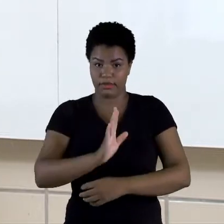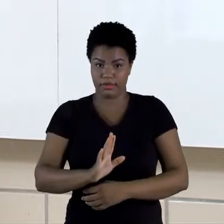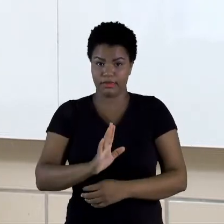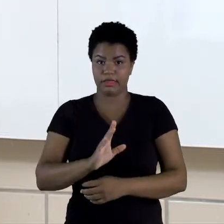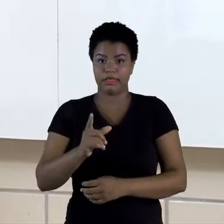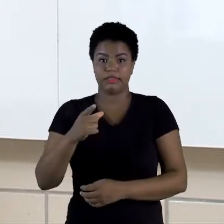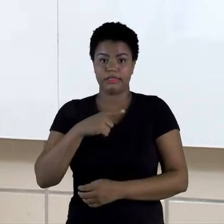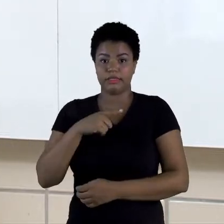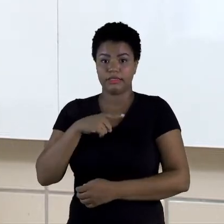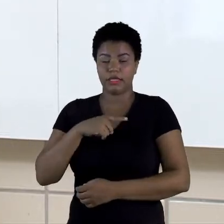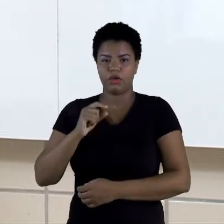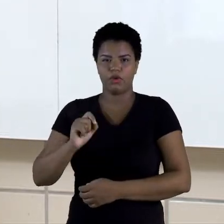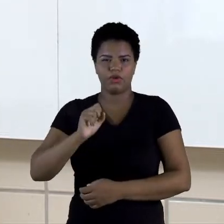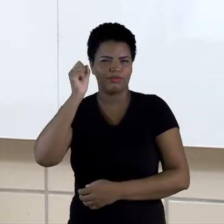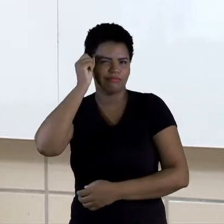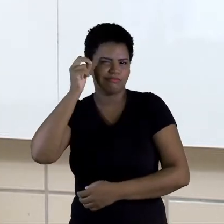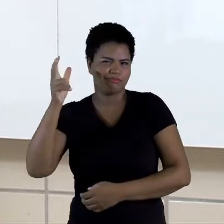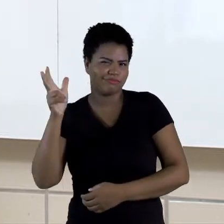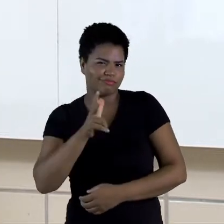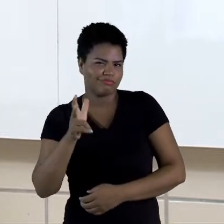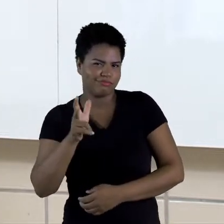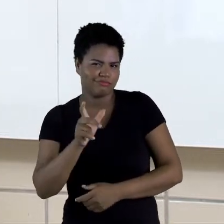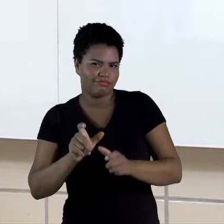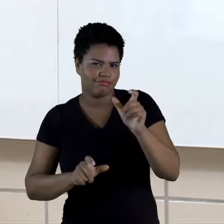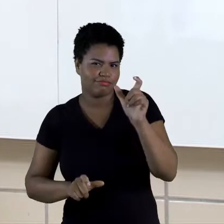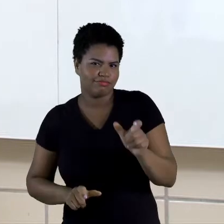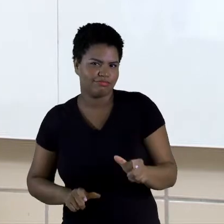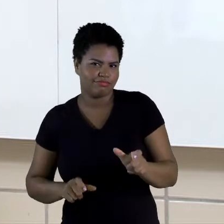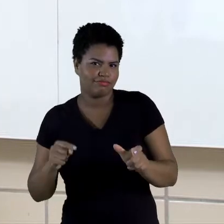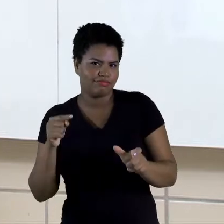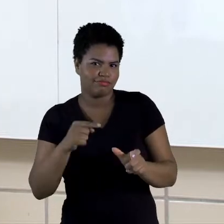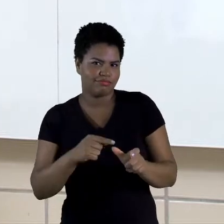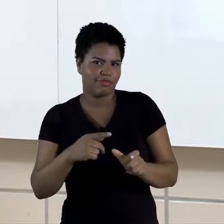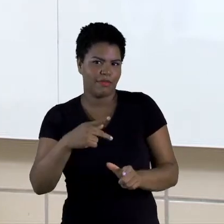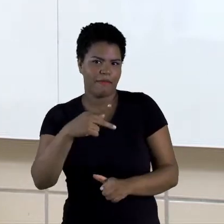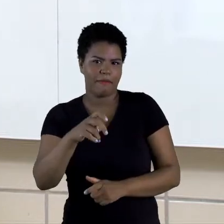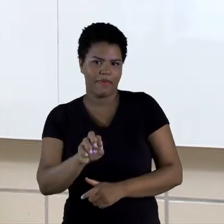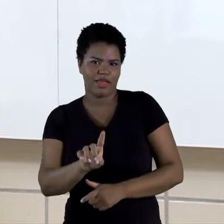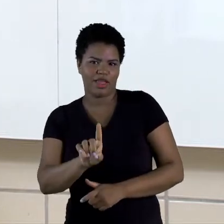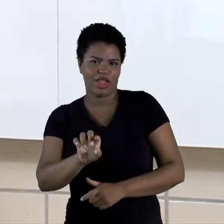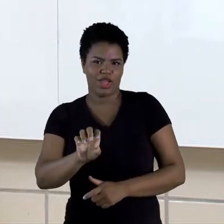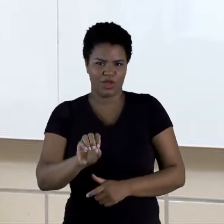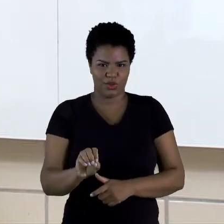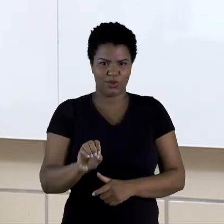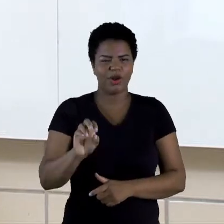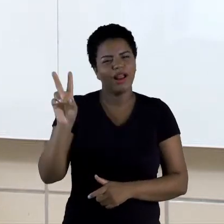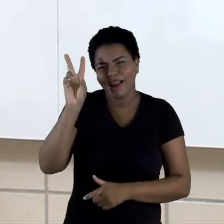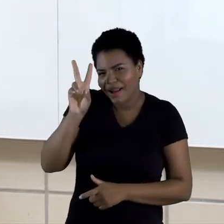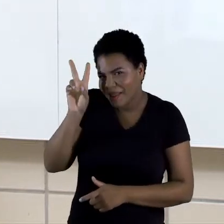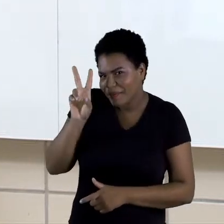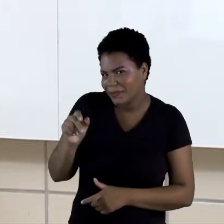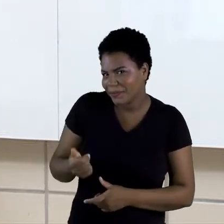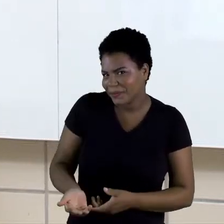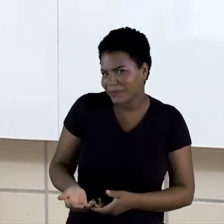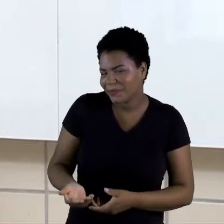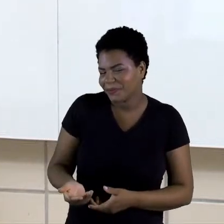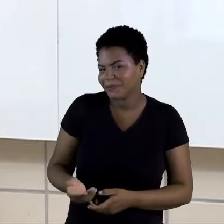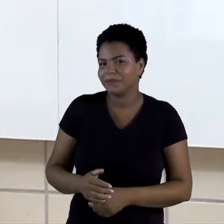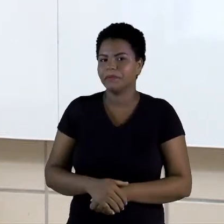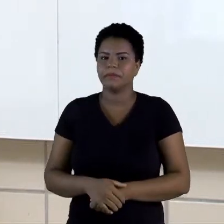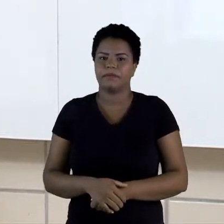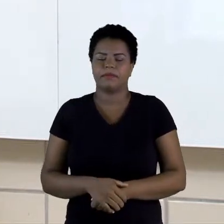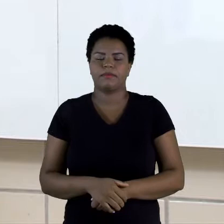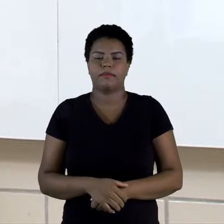um astuto personagem chamado Pedro Malazarte. Estão lembrados? Vimos um